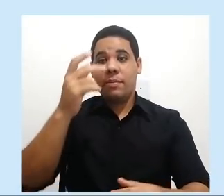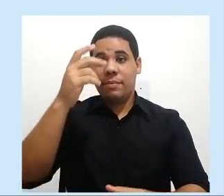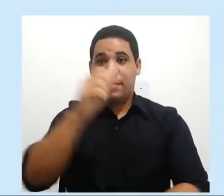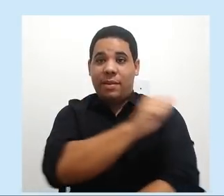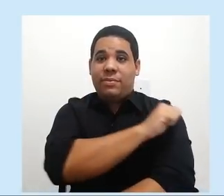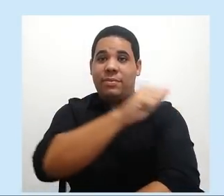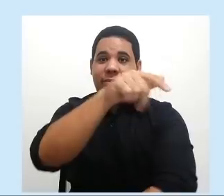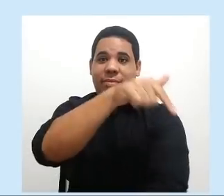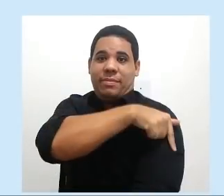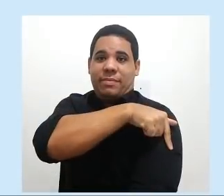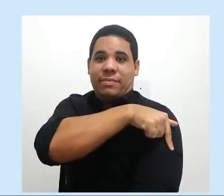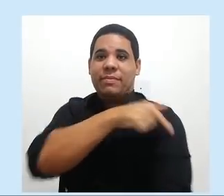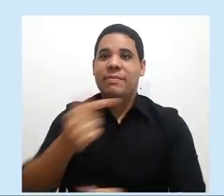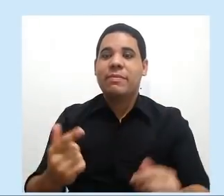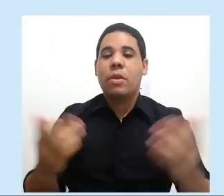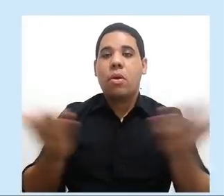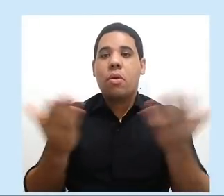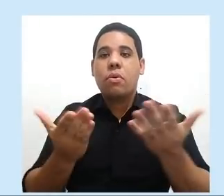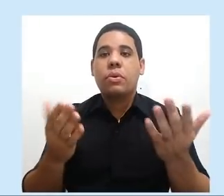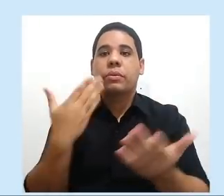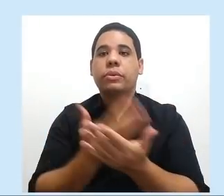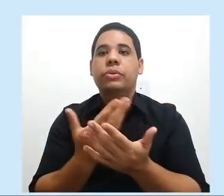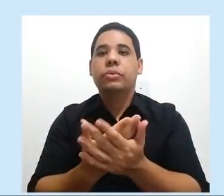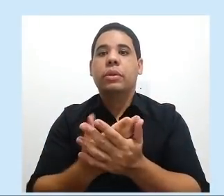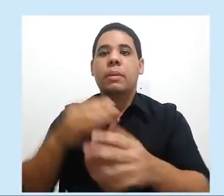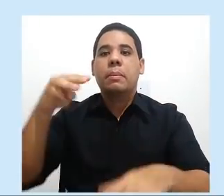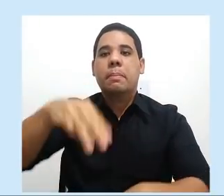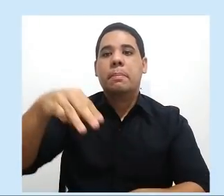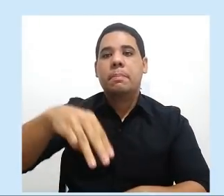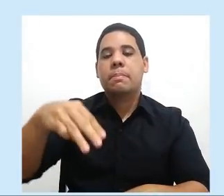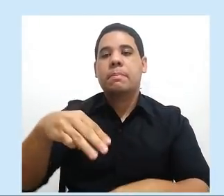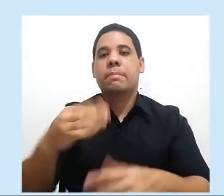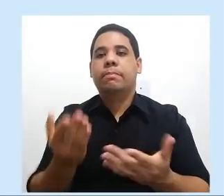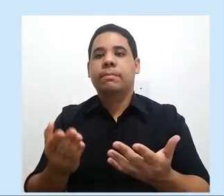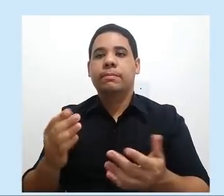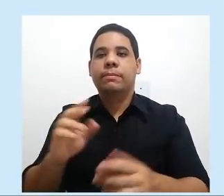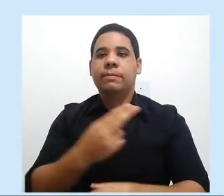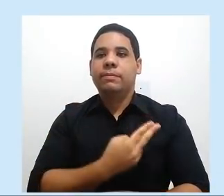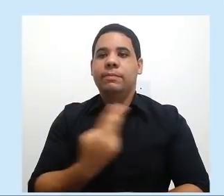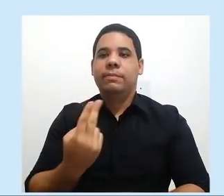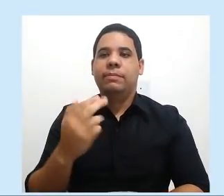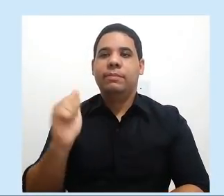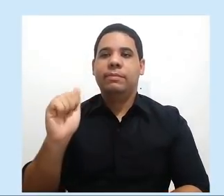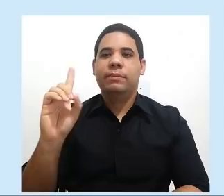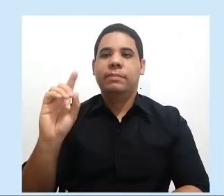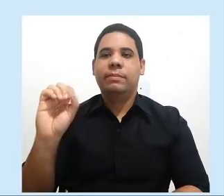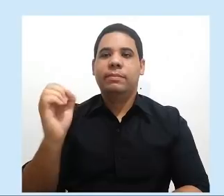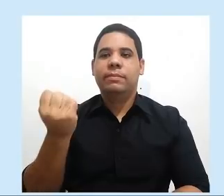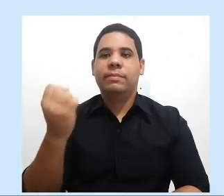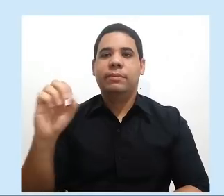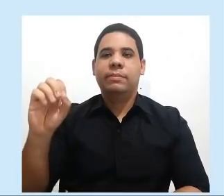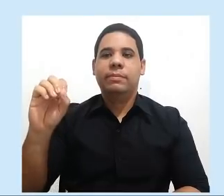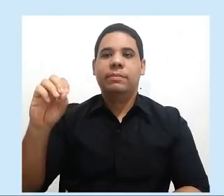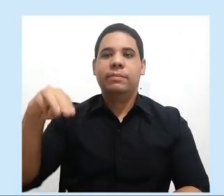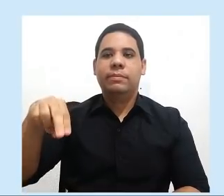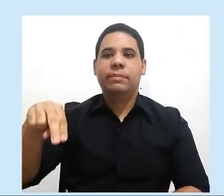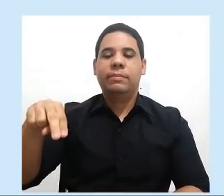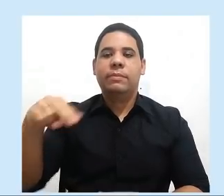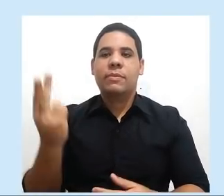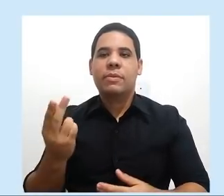Fala pessoal do sétimo ano, hoje nós teremos aula de matemática, sou Adson Sinício e nós iremos